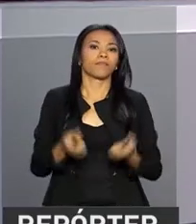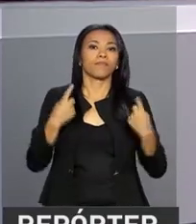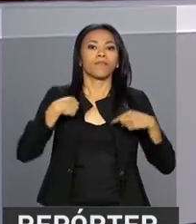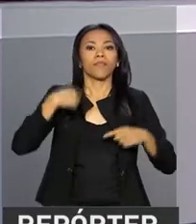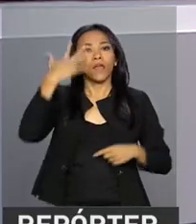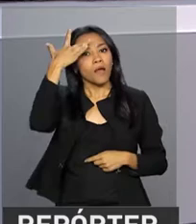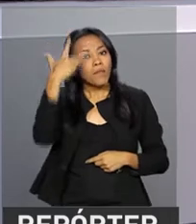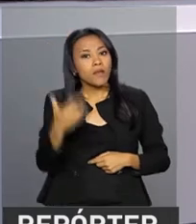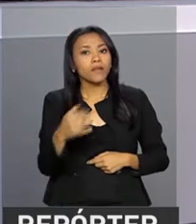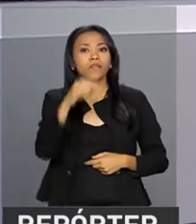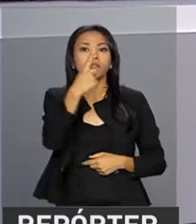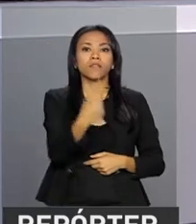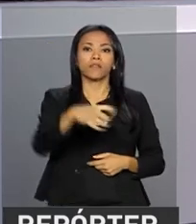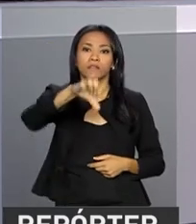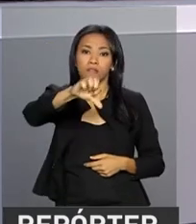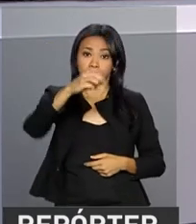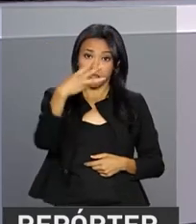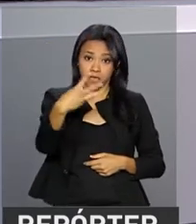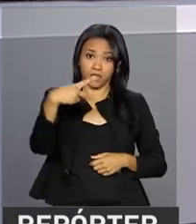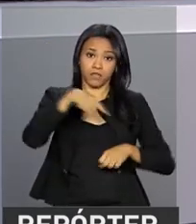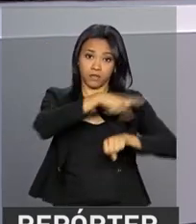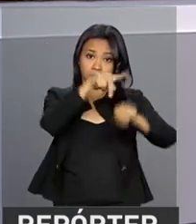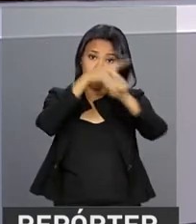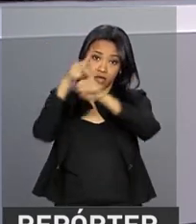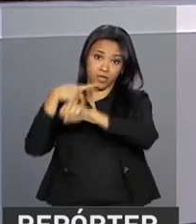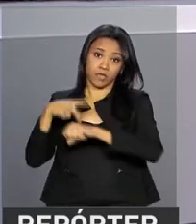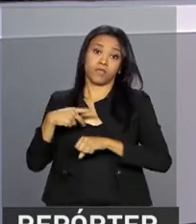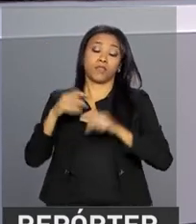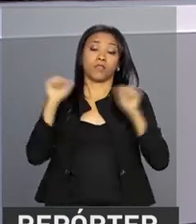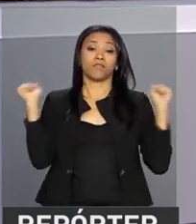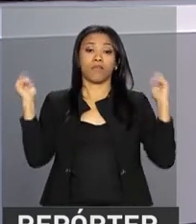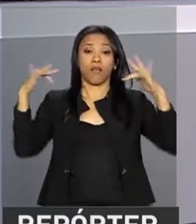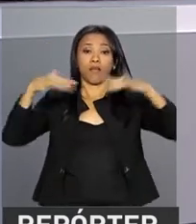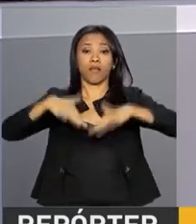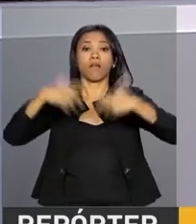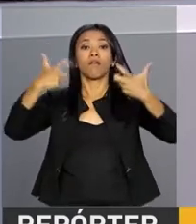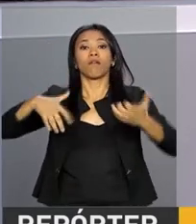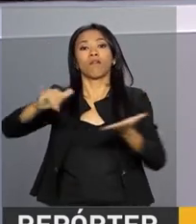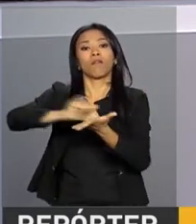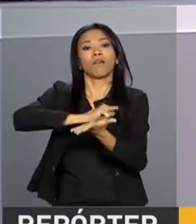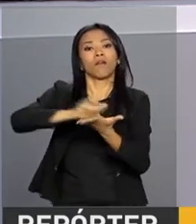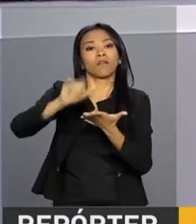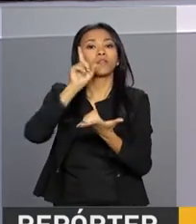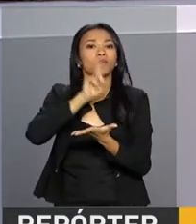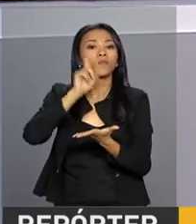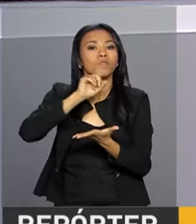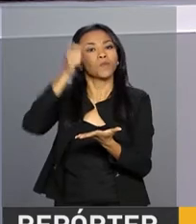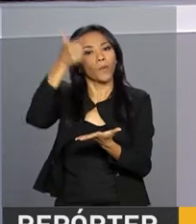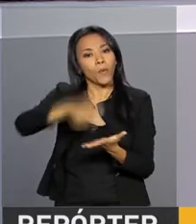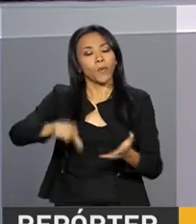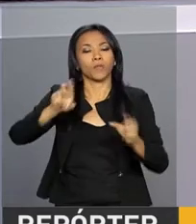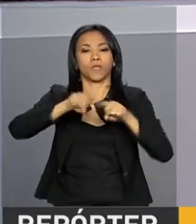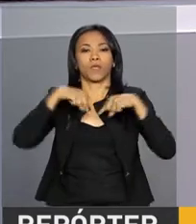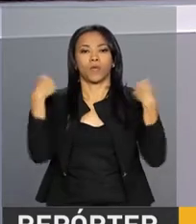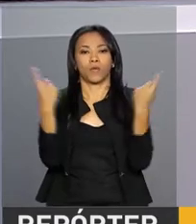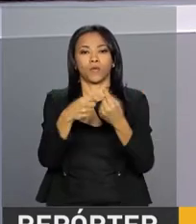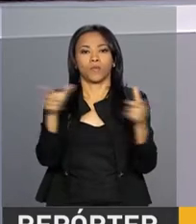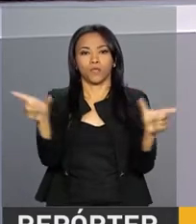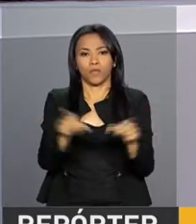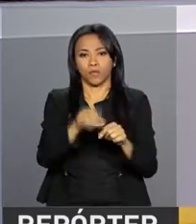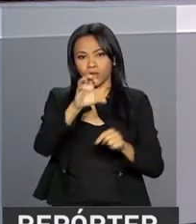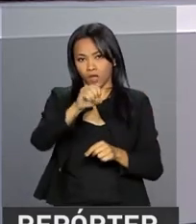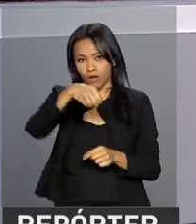amanhã 193 países se reúnem em nova york nos estados unidos para mais uma assembléia geral da onu a organização